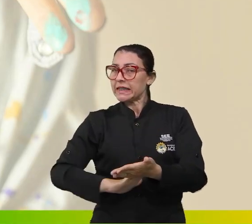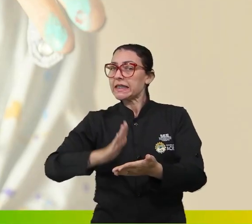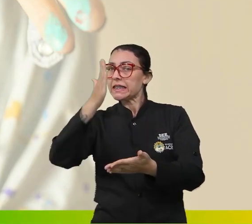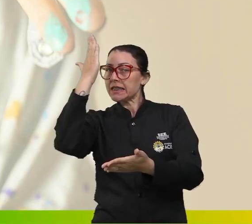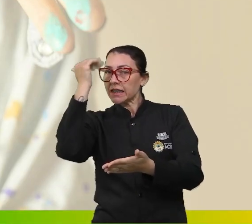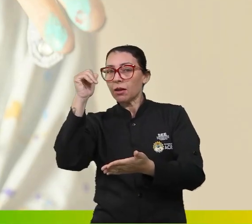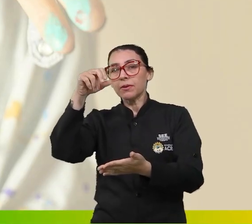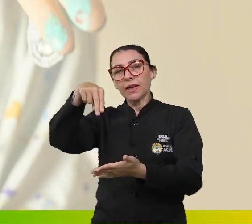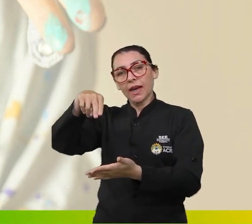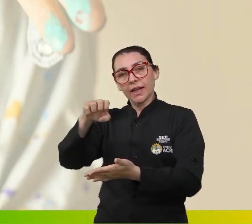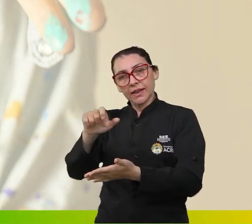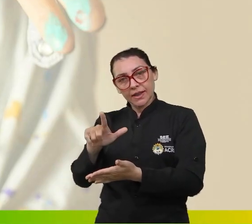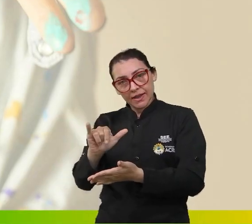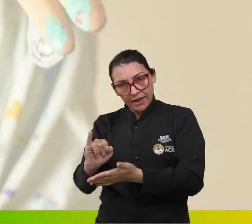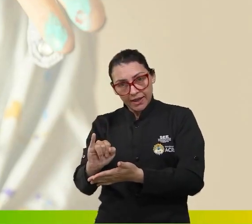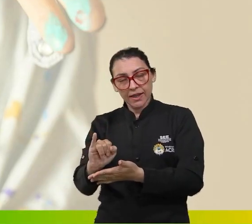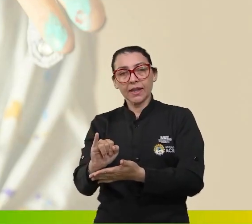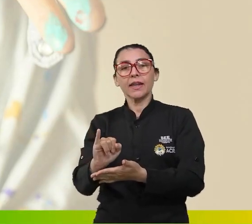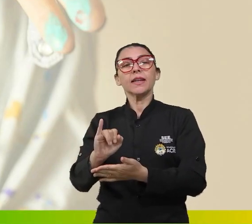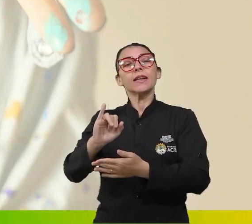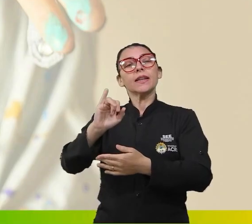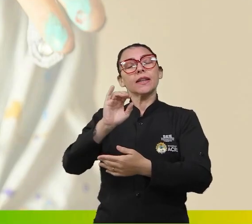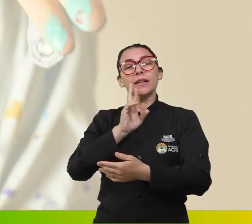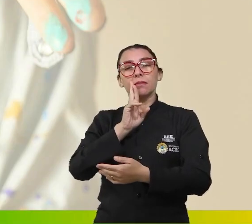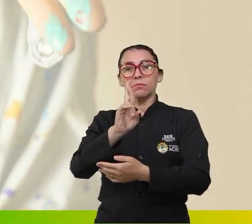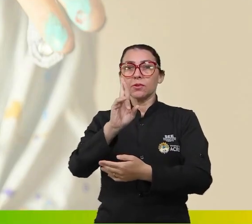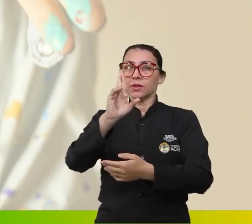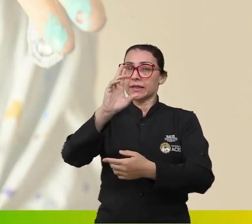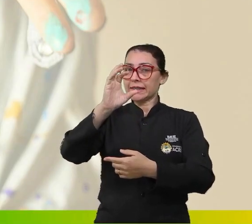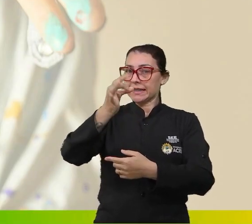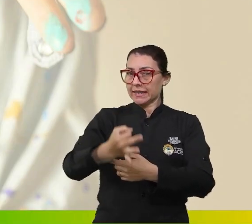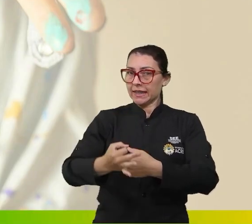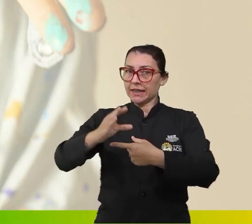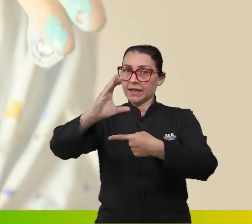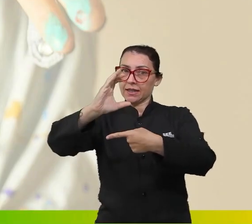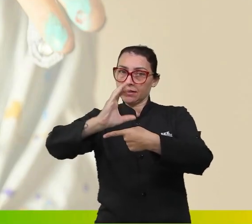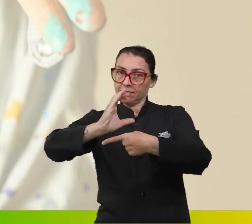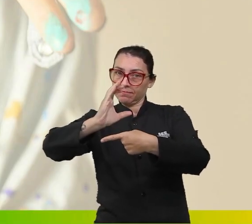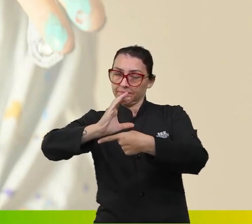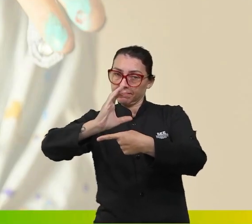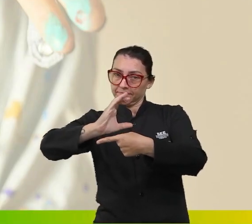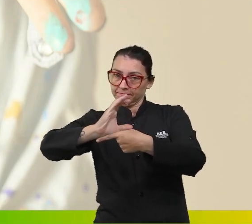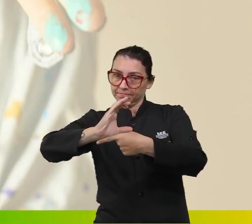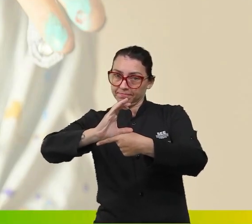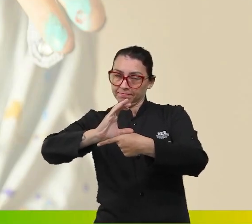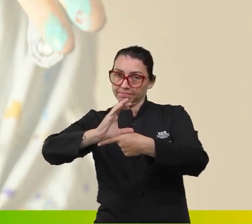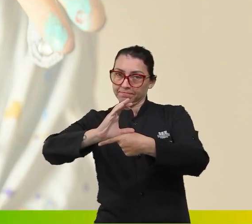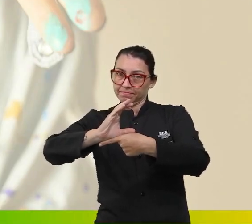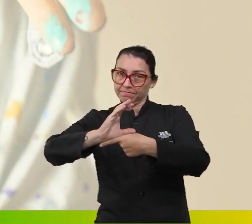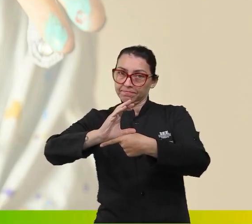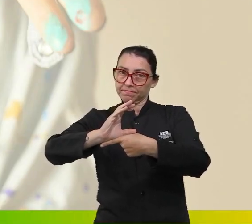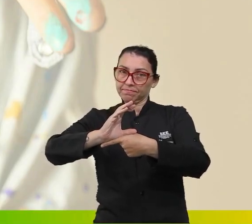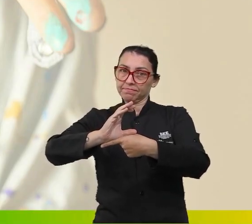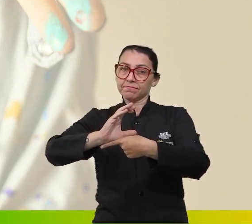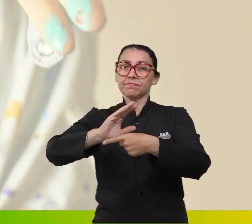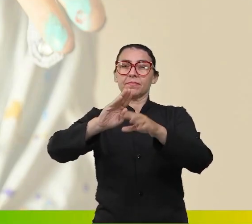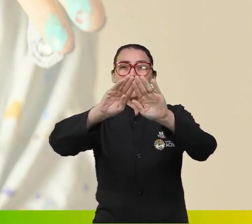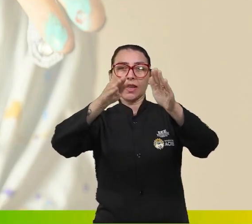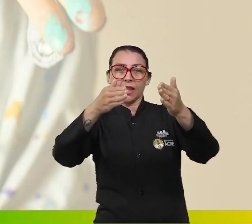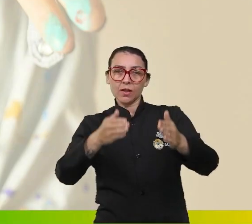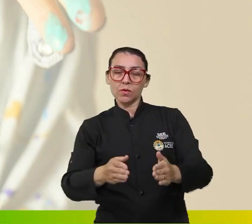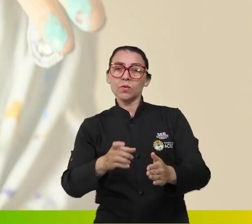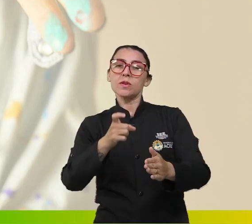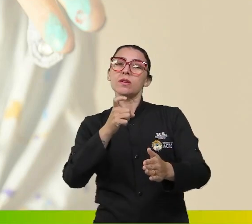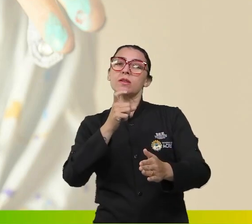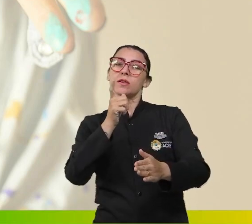Nelly Azevedo. Então, seria aqui o nosso gabarito, a letra C, a efemeridade como parte do discurso artístico.